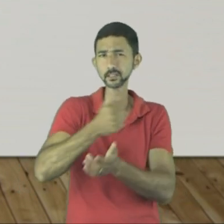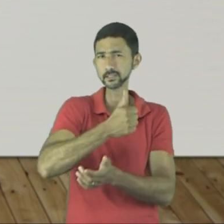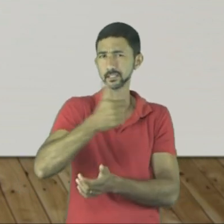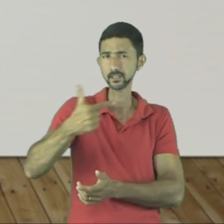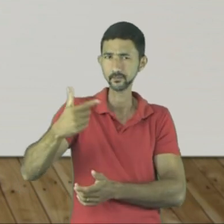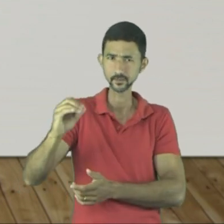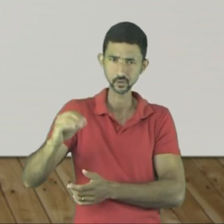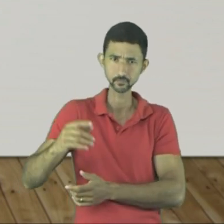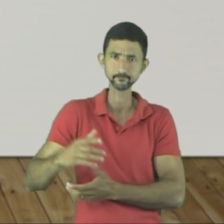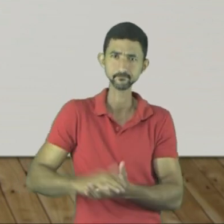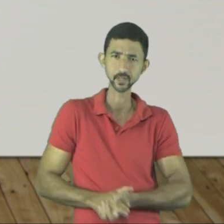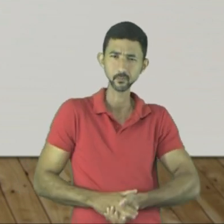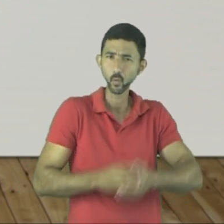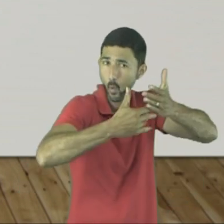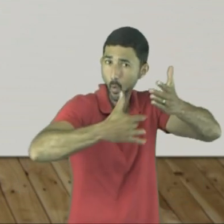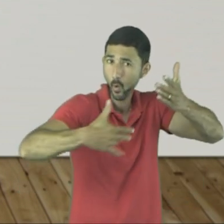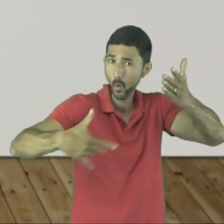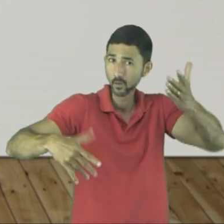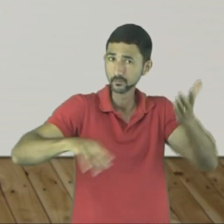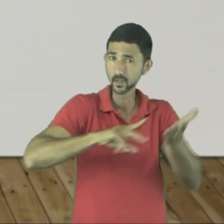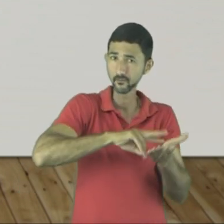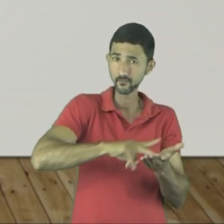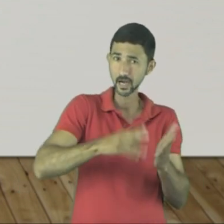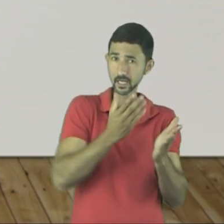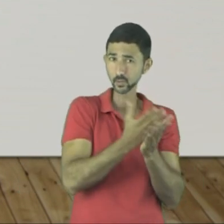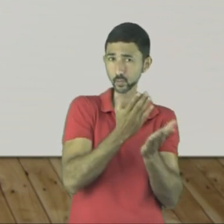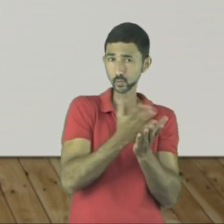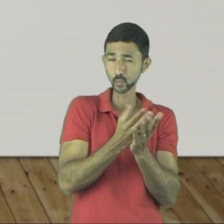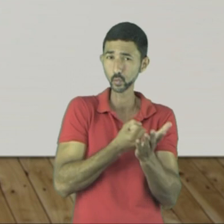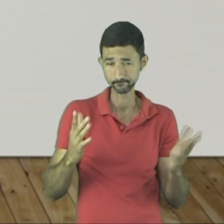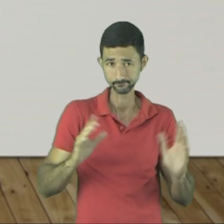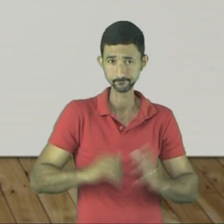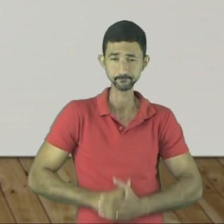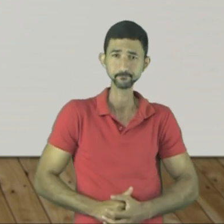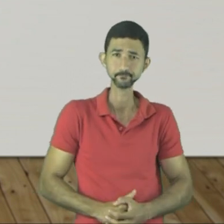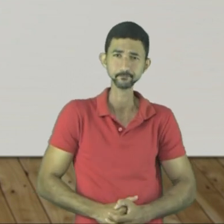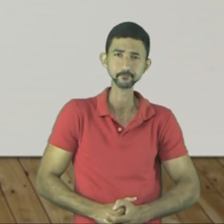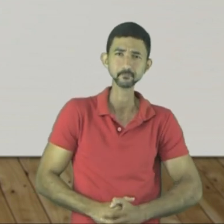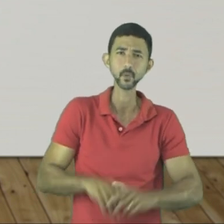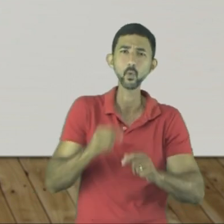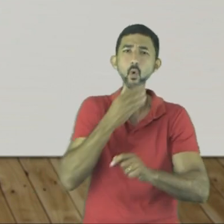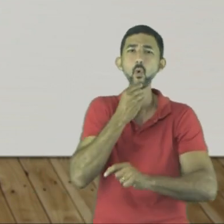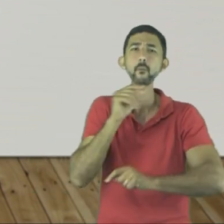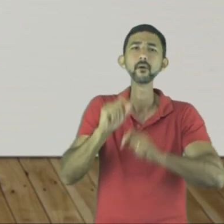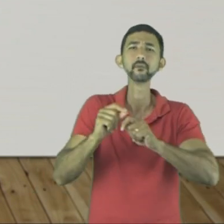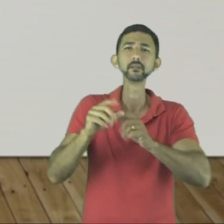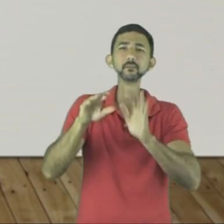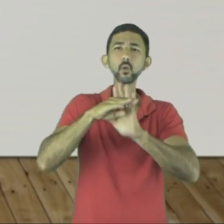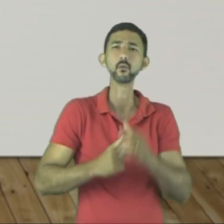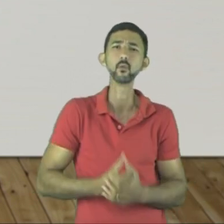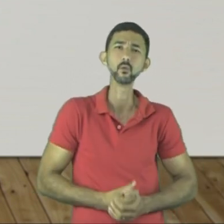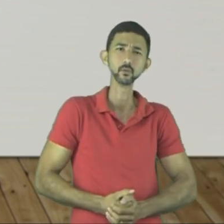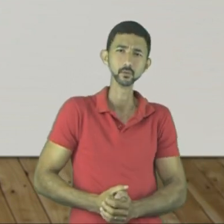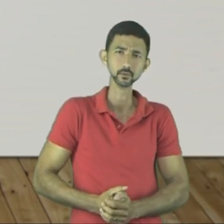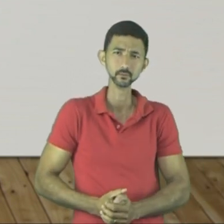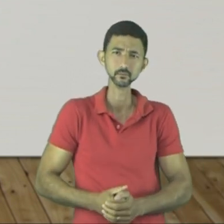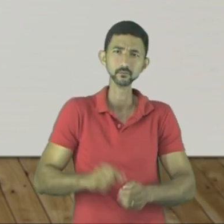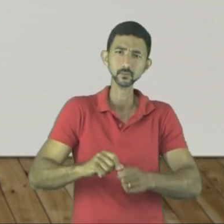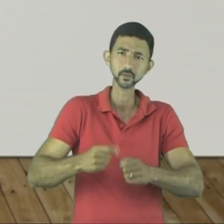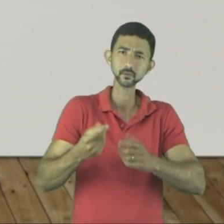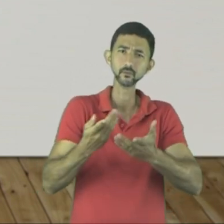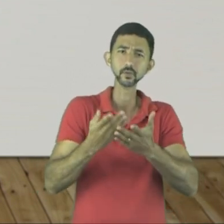hoje. Mas você pode fazer essa tabela conforme o número que você achar melhor. E o que ele fez? Ó? Pegou a tabela e